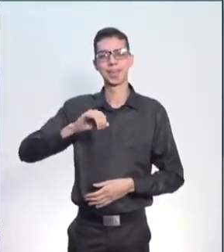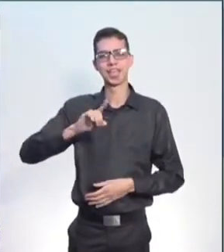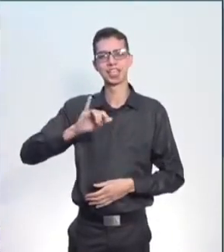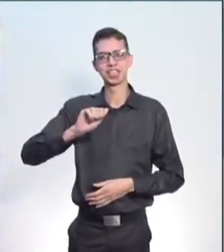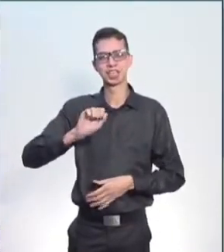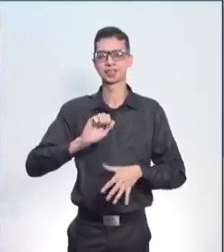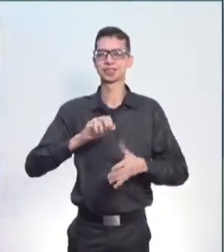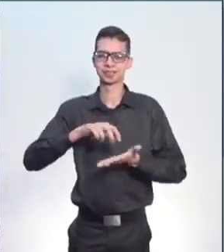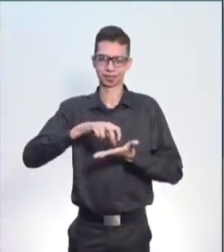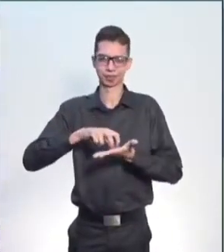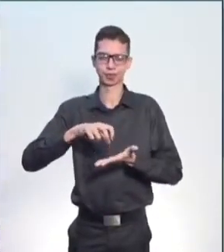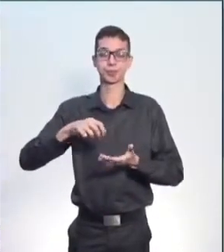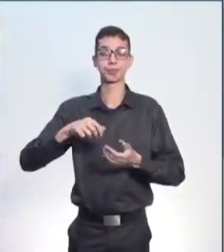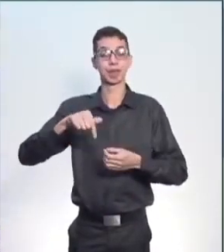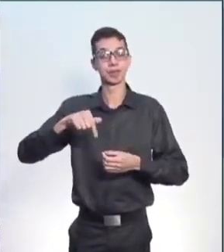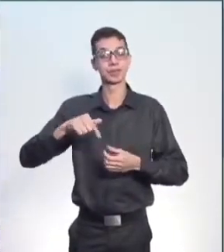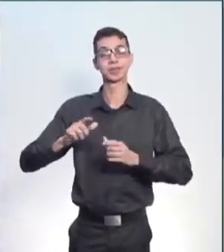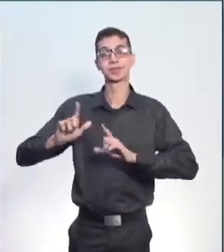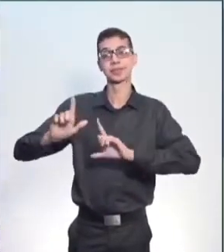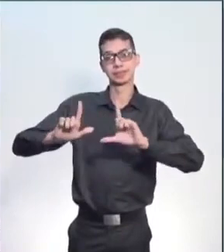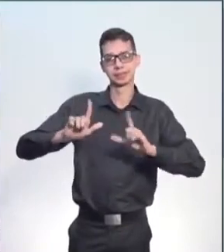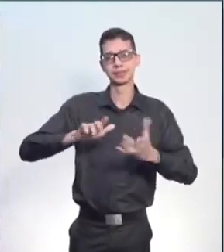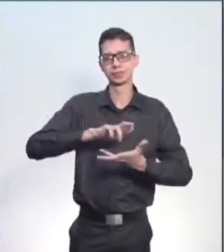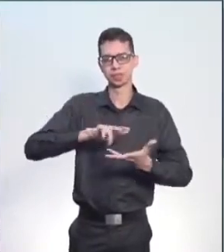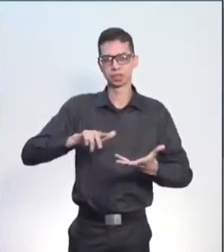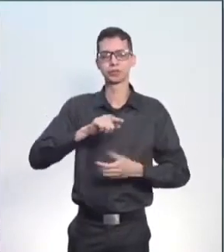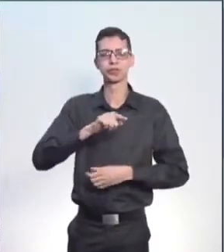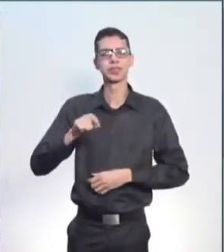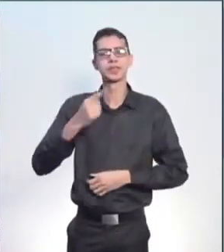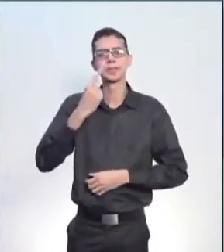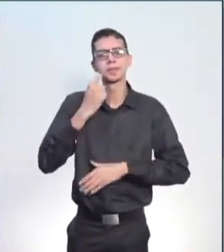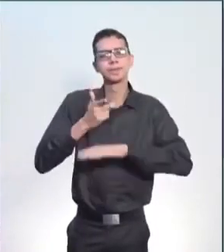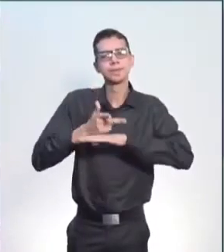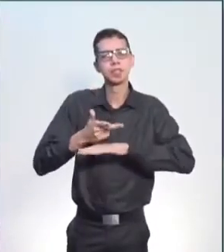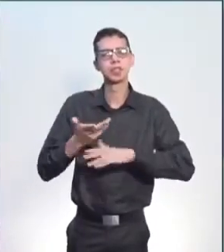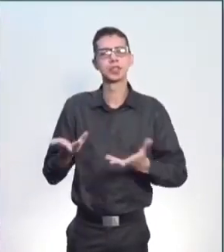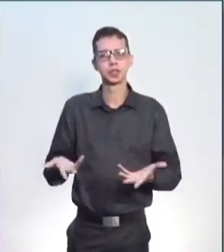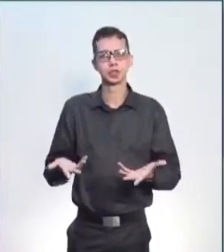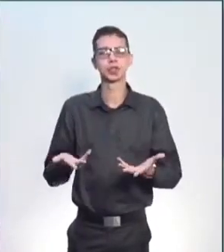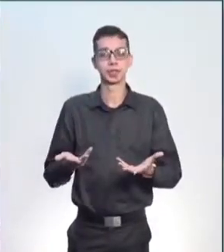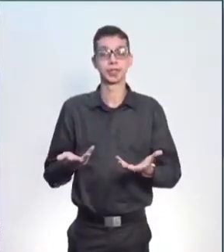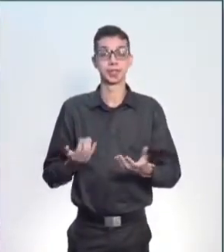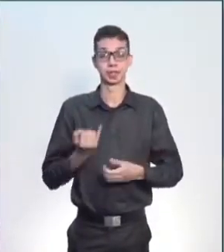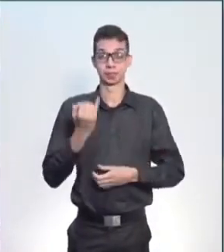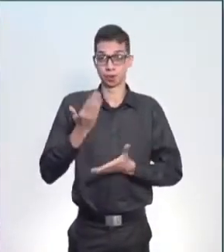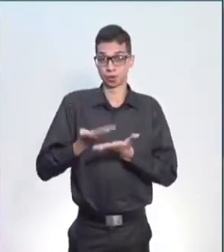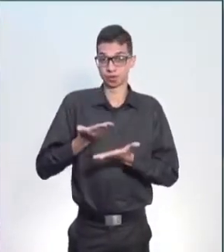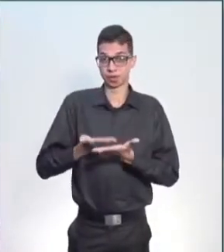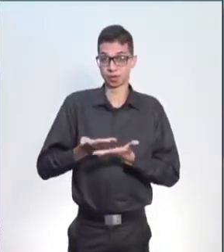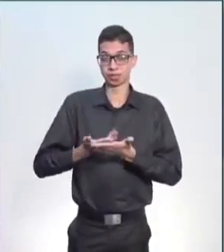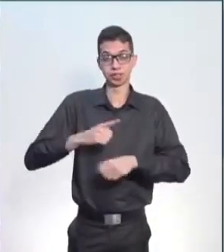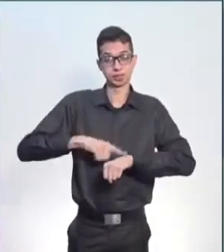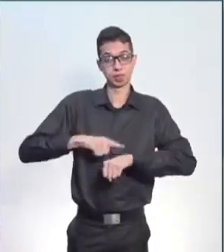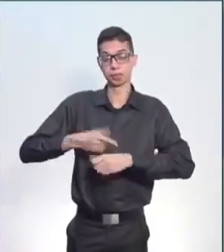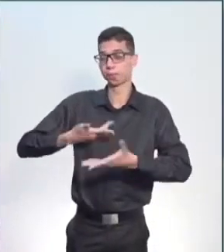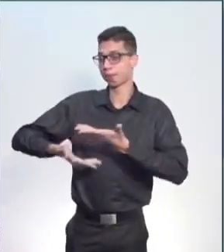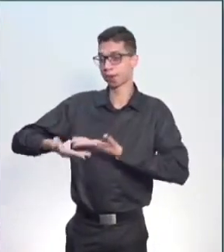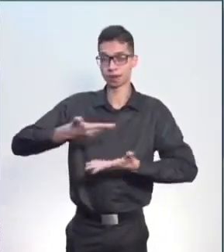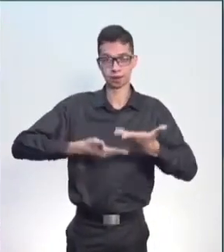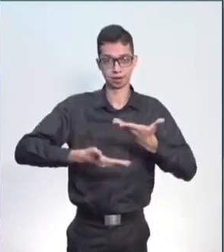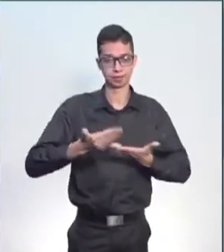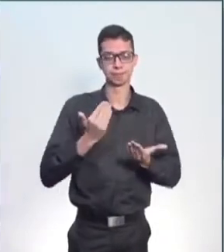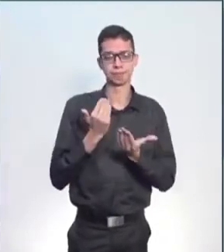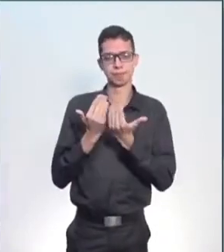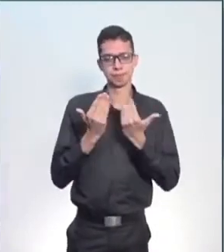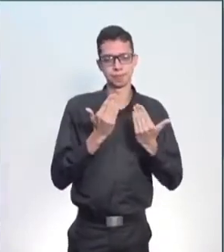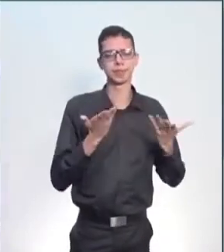a gente vai ter que pegar o livro, estudar sozinho, mas é interessante a gente ter esse momento de interação. Então, esses